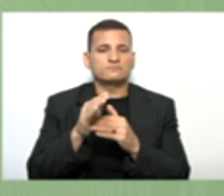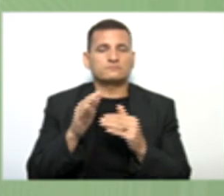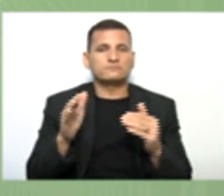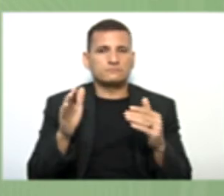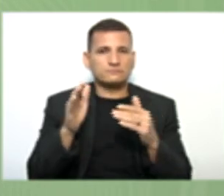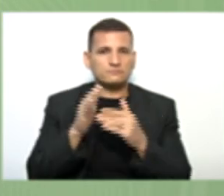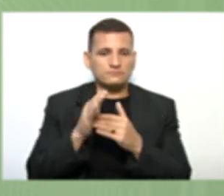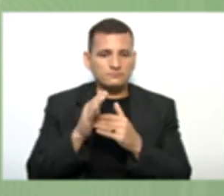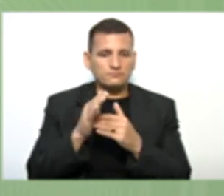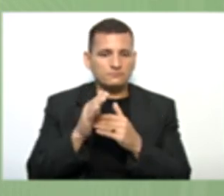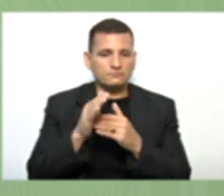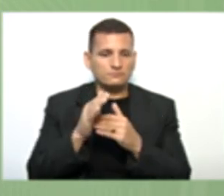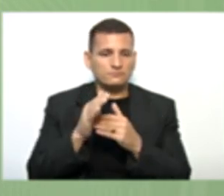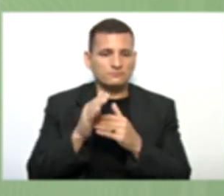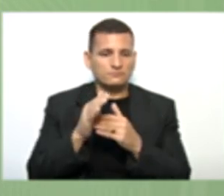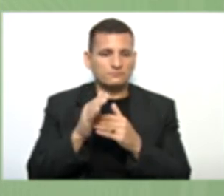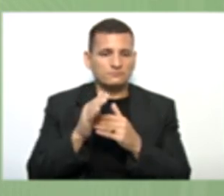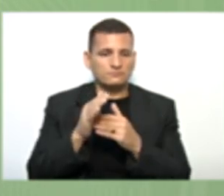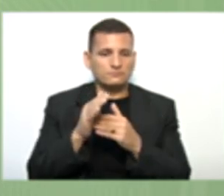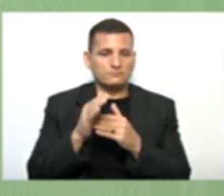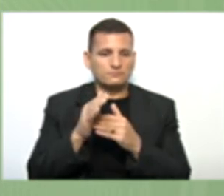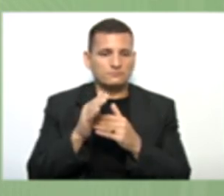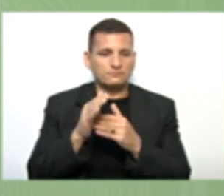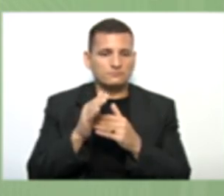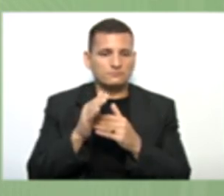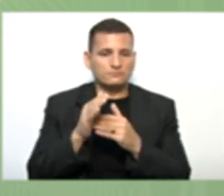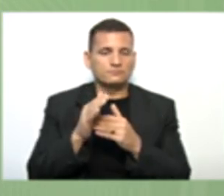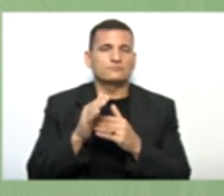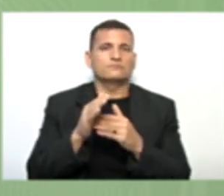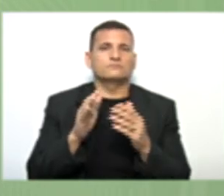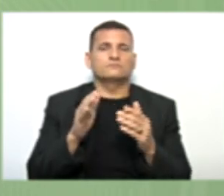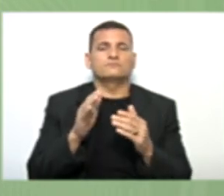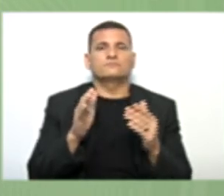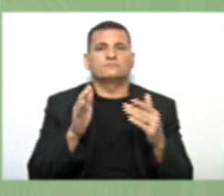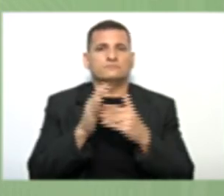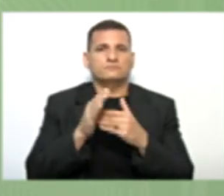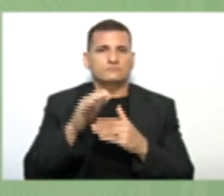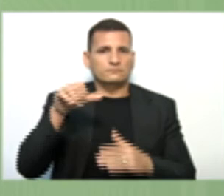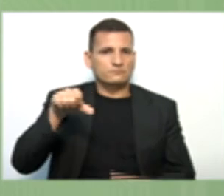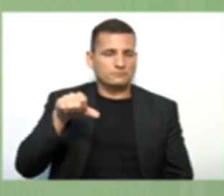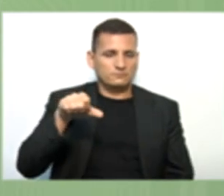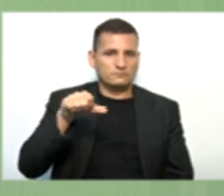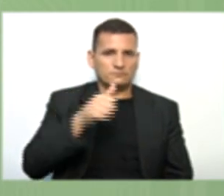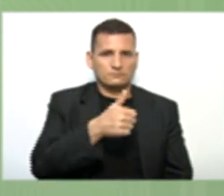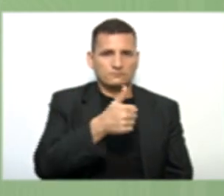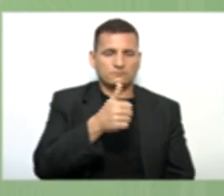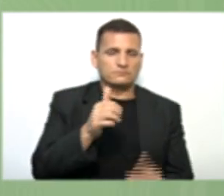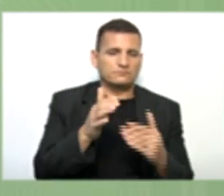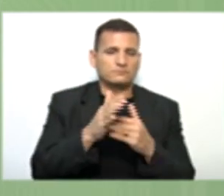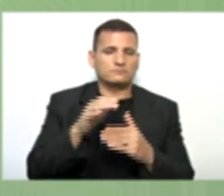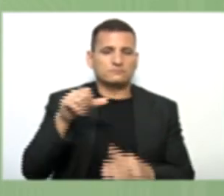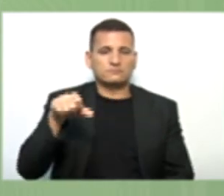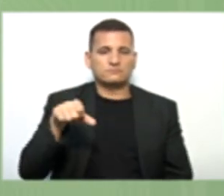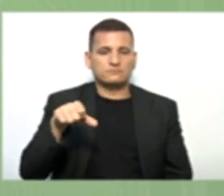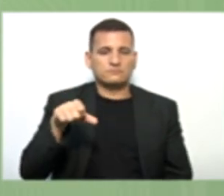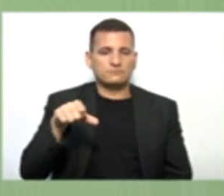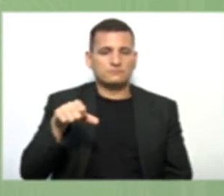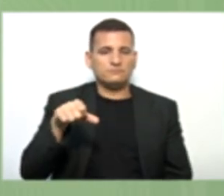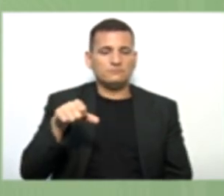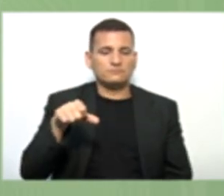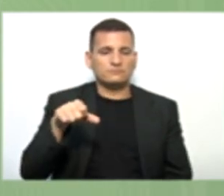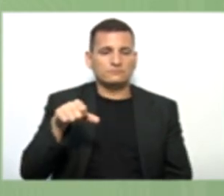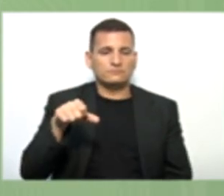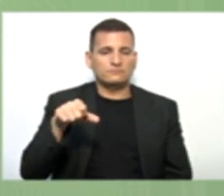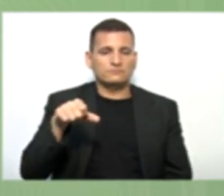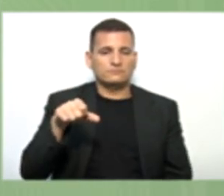limite. E o que ele faz? Ele vai imprimir aqui do 1 ao 9, tá bom? Ele limita ao número que eu já